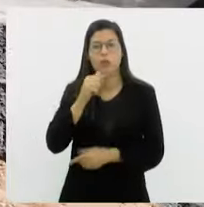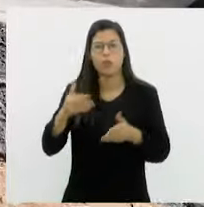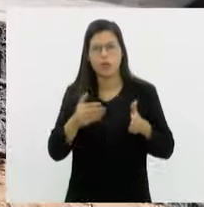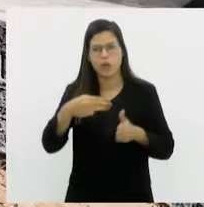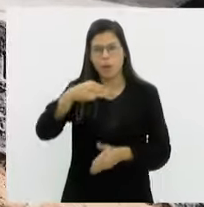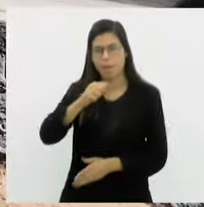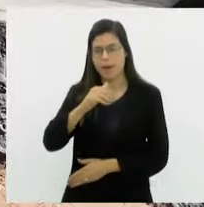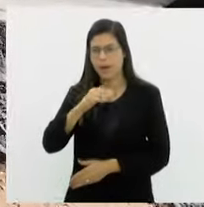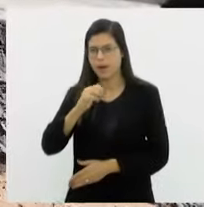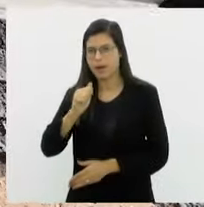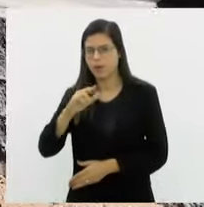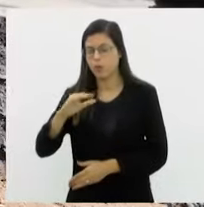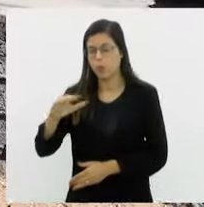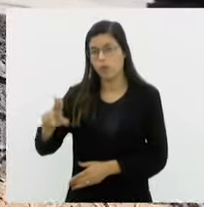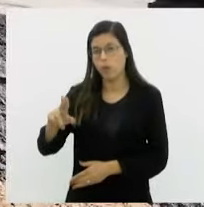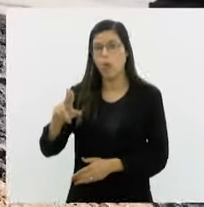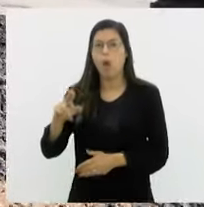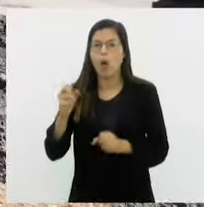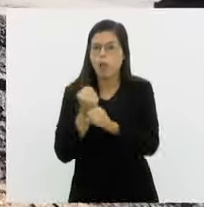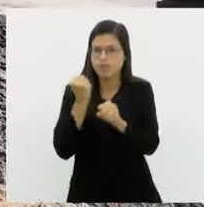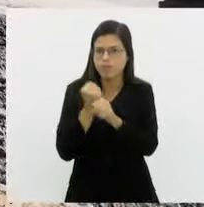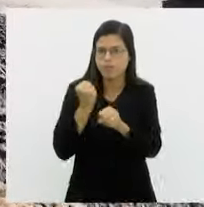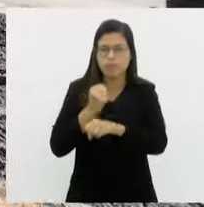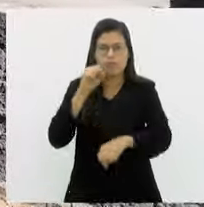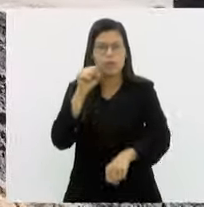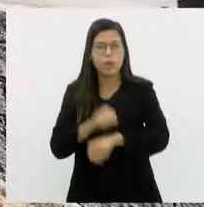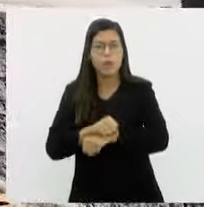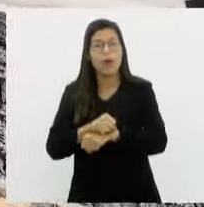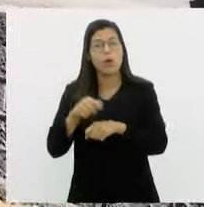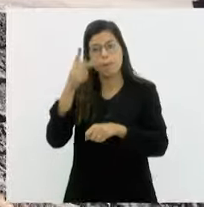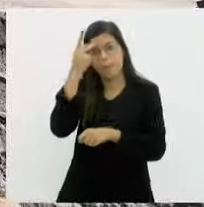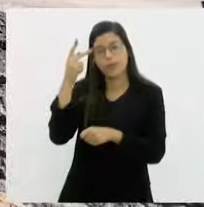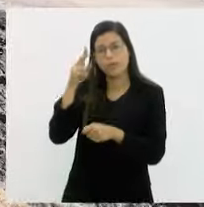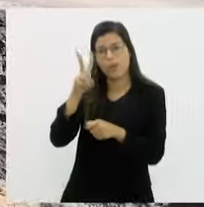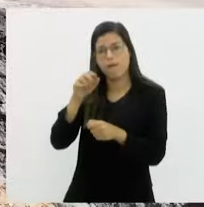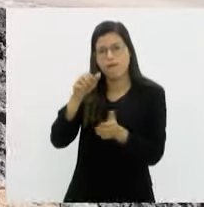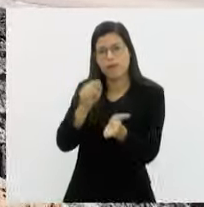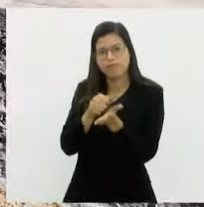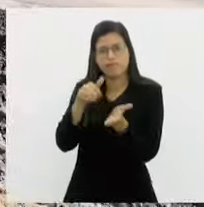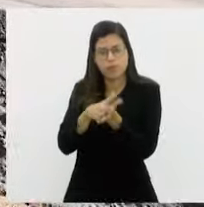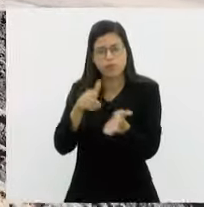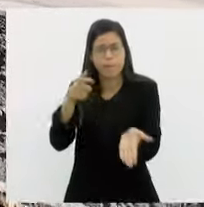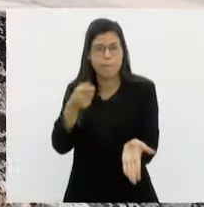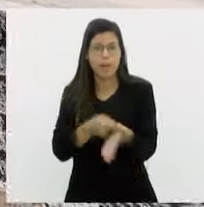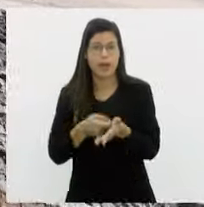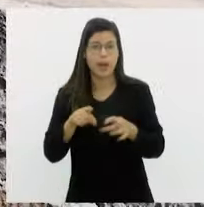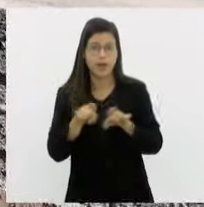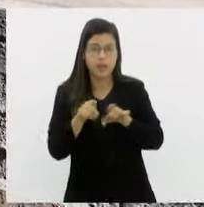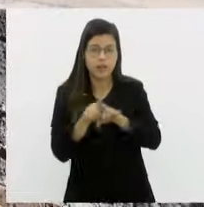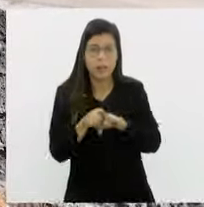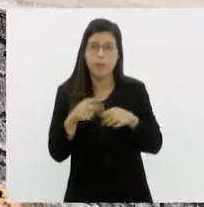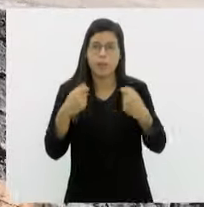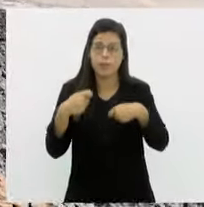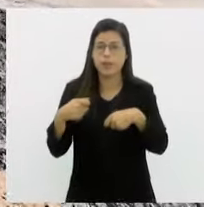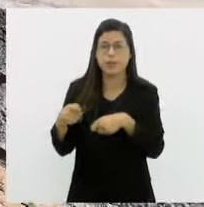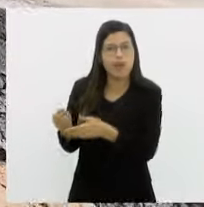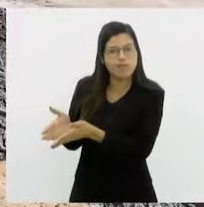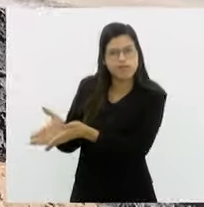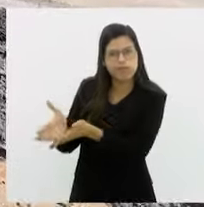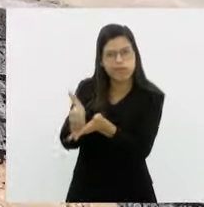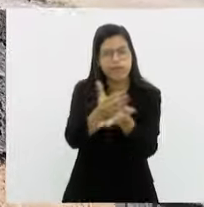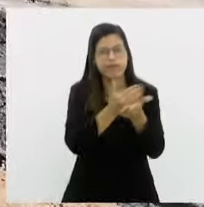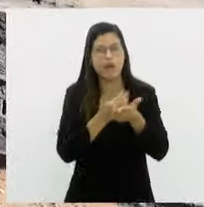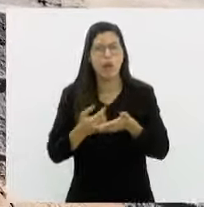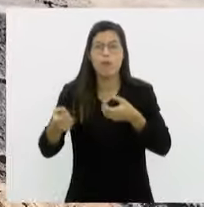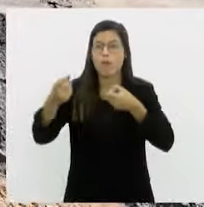As obras foram imediatamente embargadas e, além do pagamento de multa, o proprietário da área será obrigado a recuperar todo o local, fazendo com